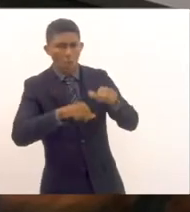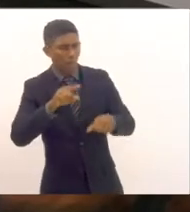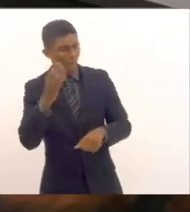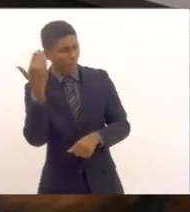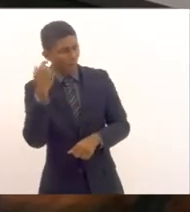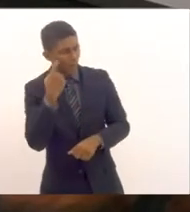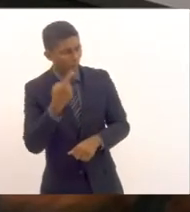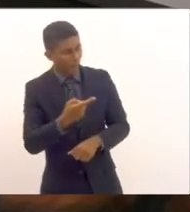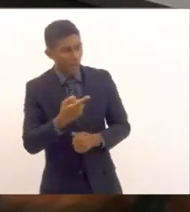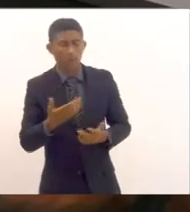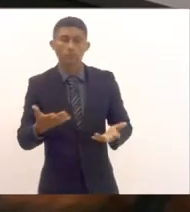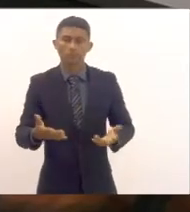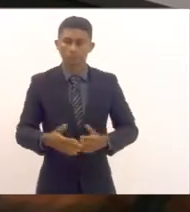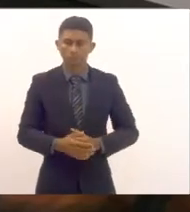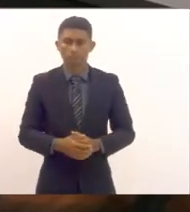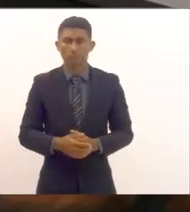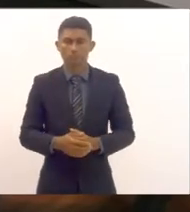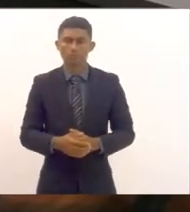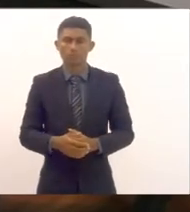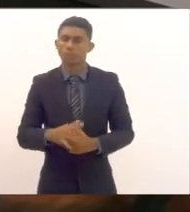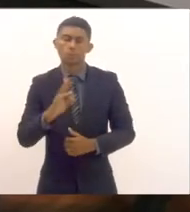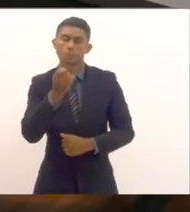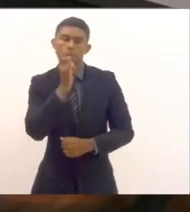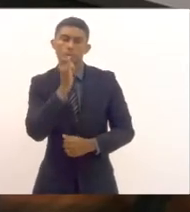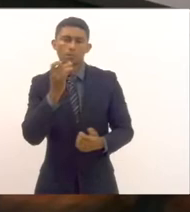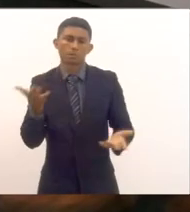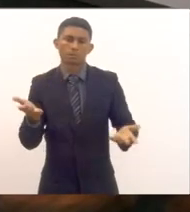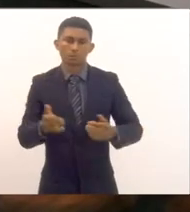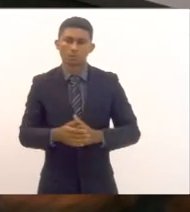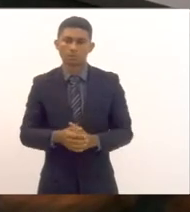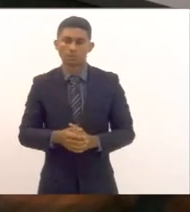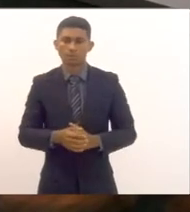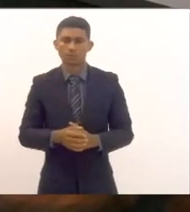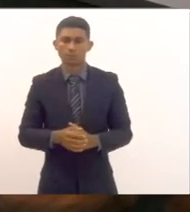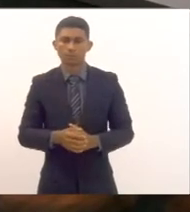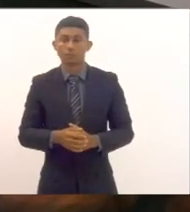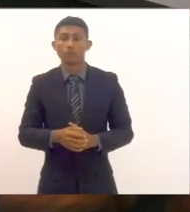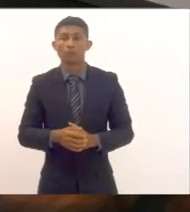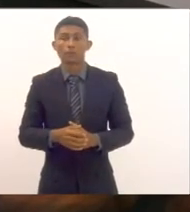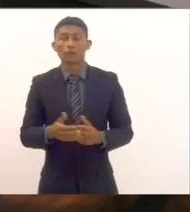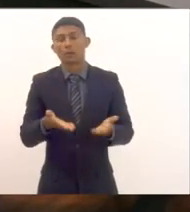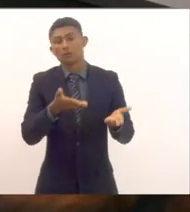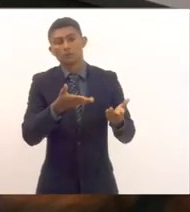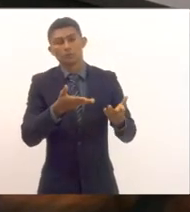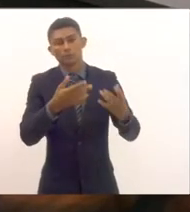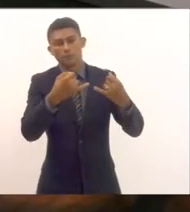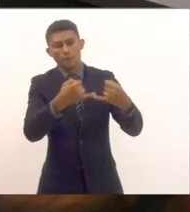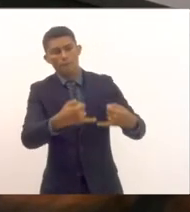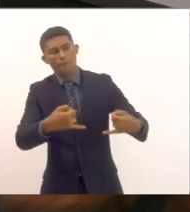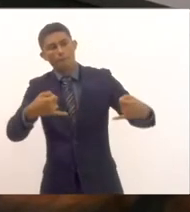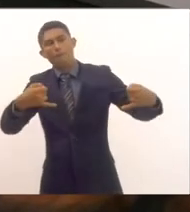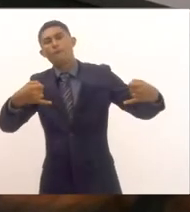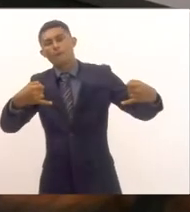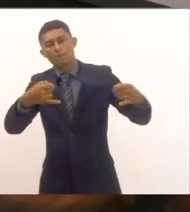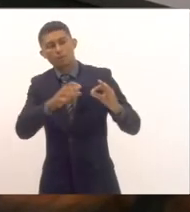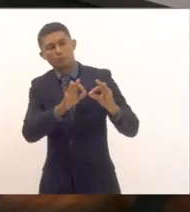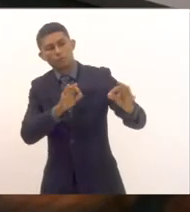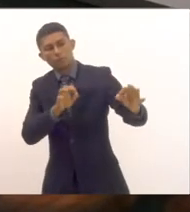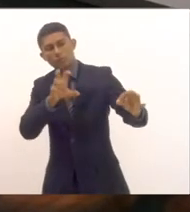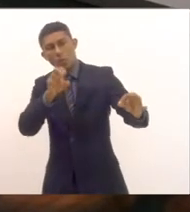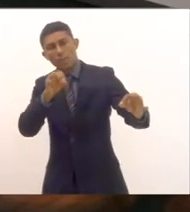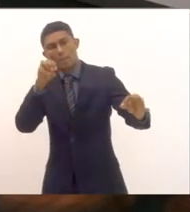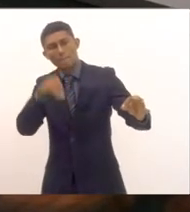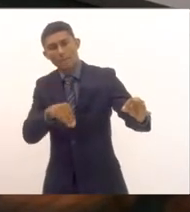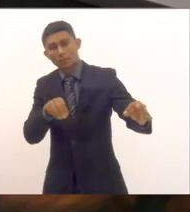supostamente é um exemplo vou a legal furto de 50 metros de fios tu vai